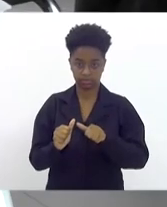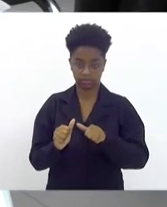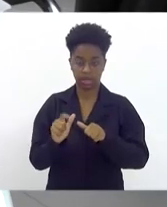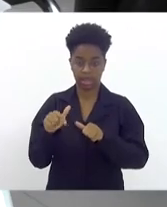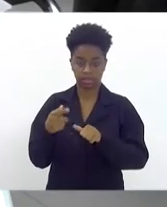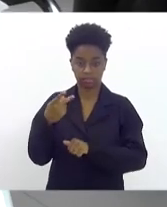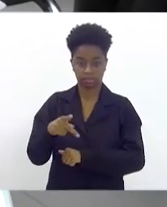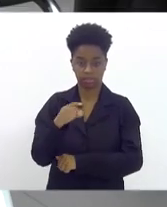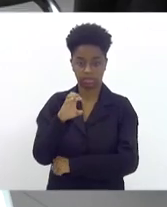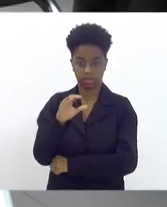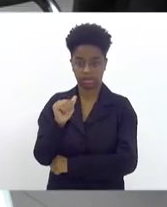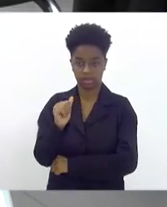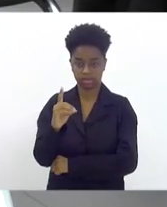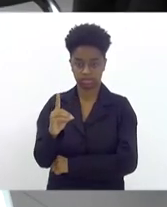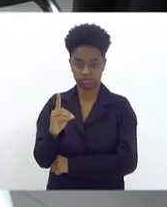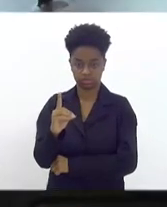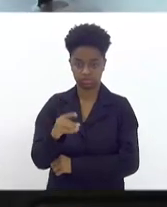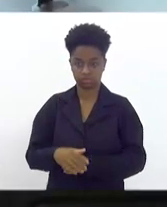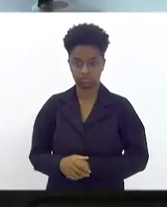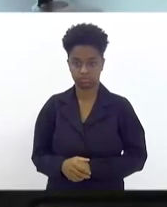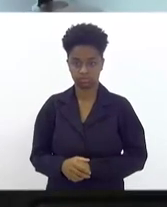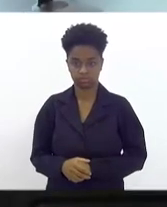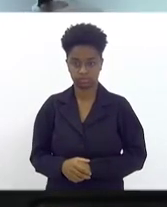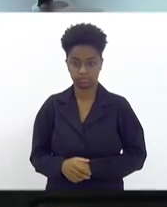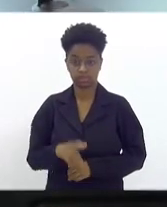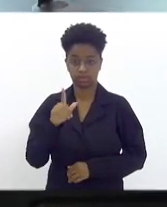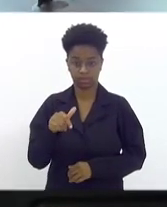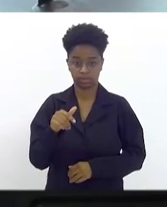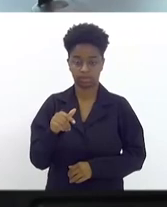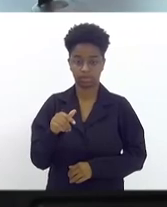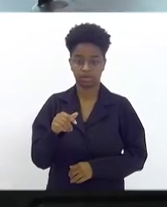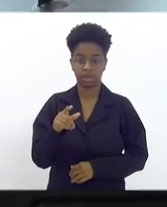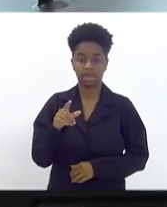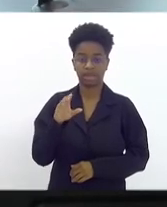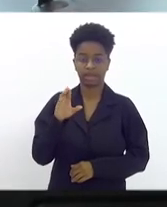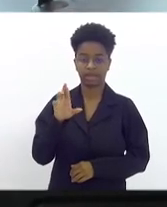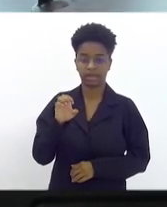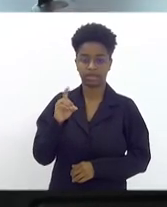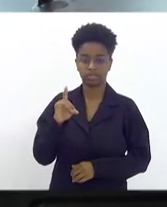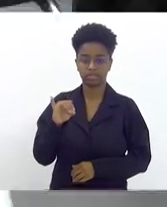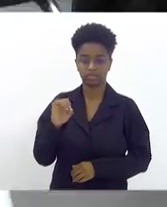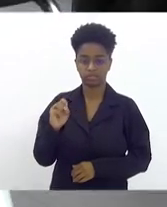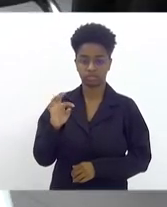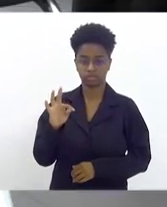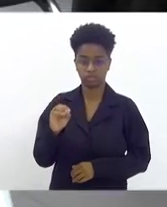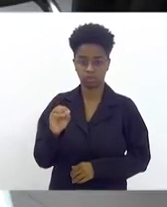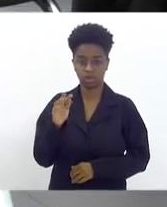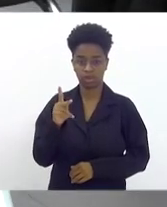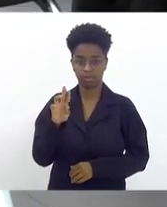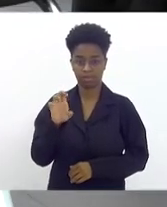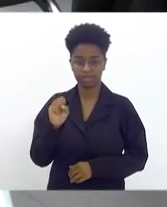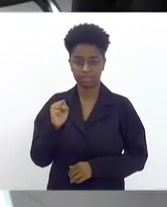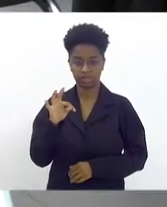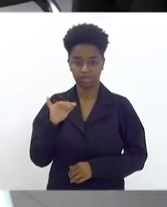ECAD. Hã? Fica como crédito prescrito. Não é repassado para os